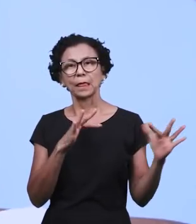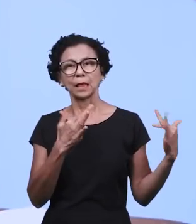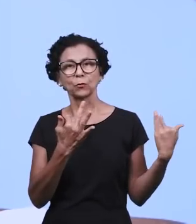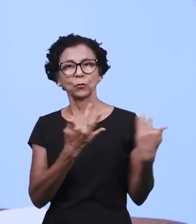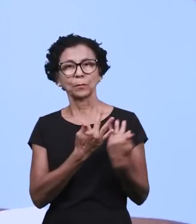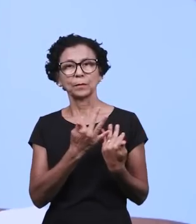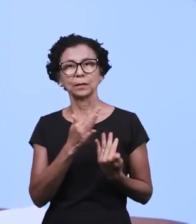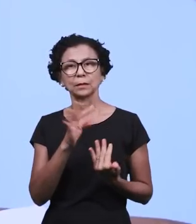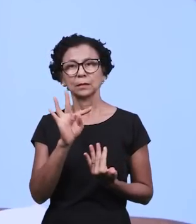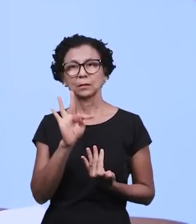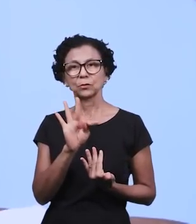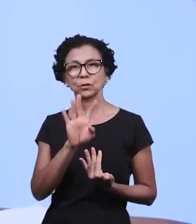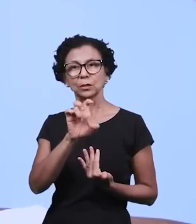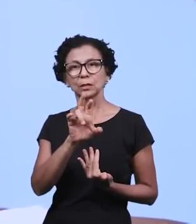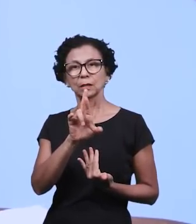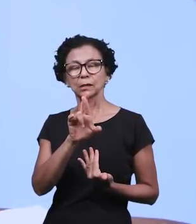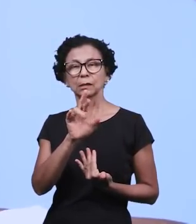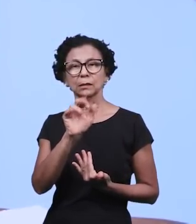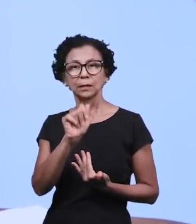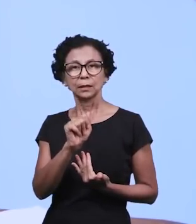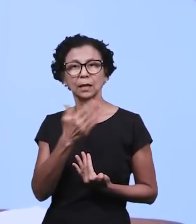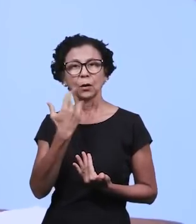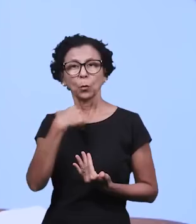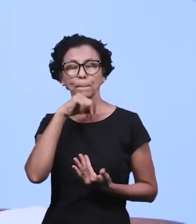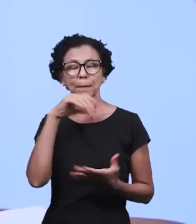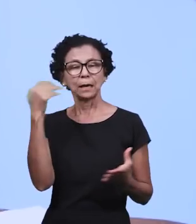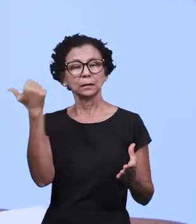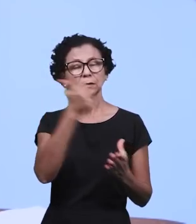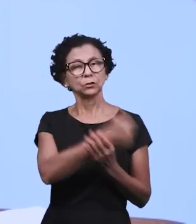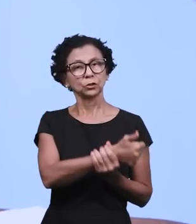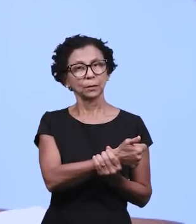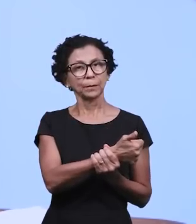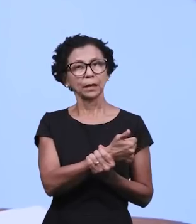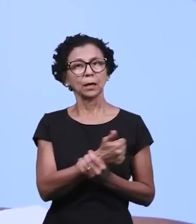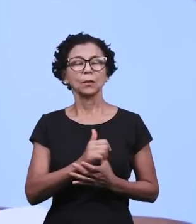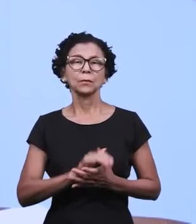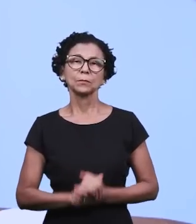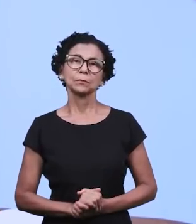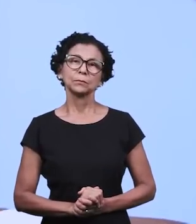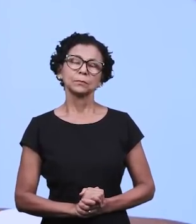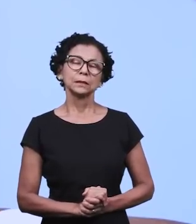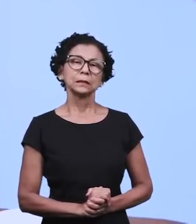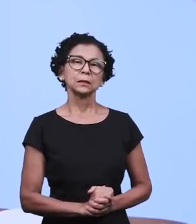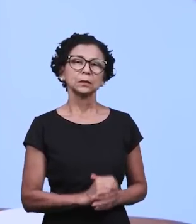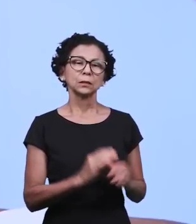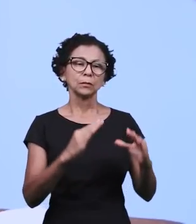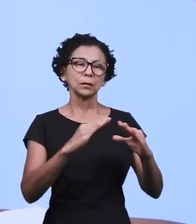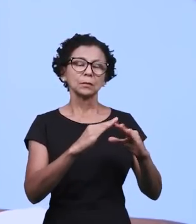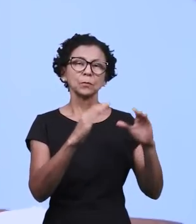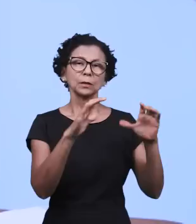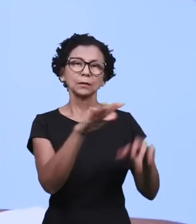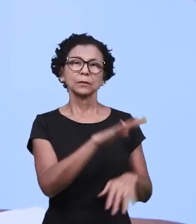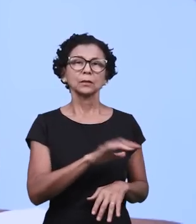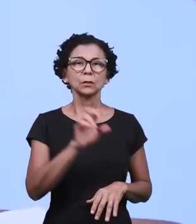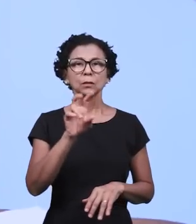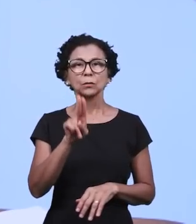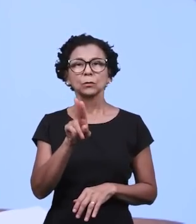fartar delas nesse programa que está iniciando hoje. O nosso assunto